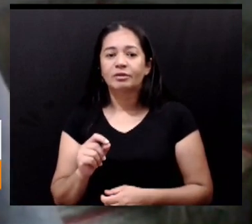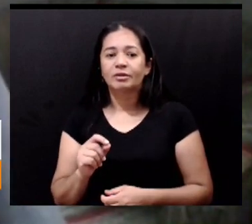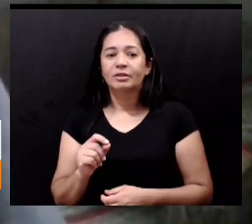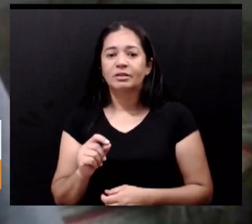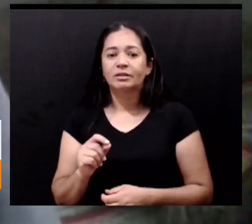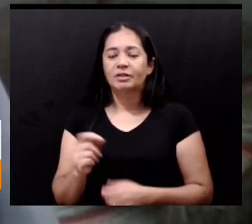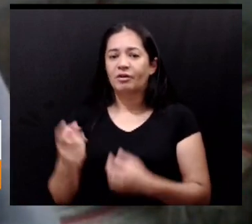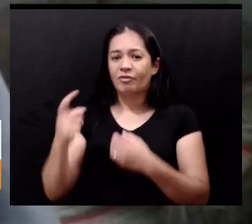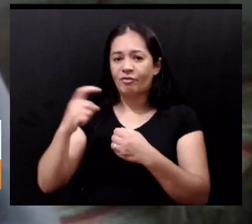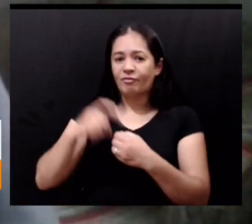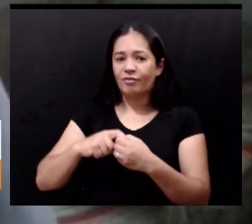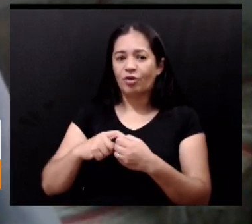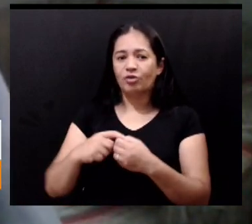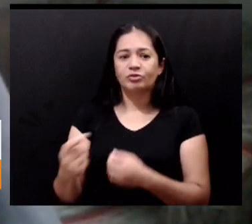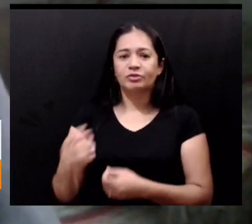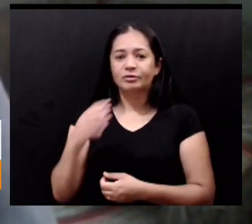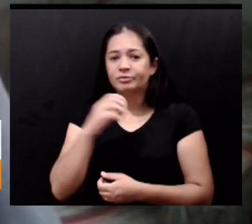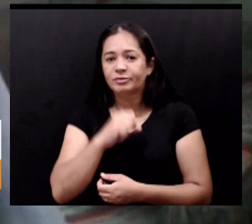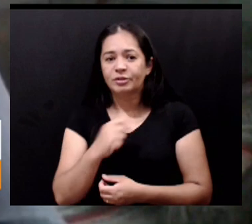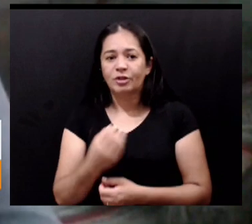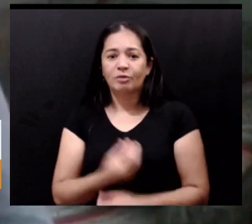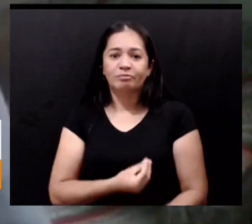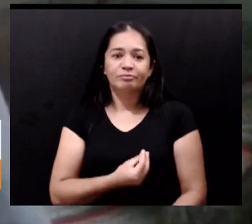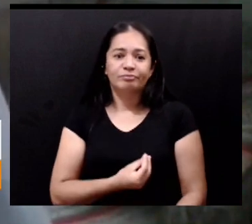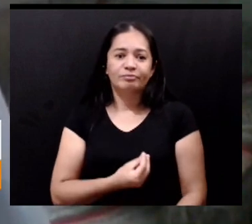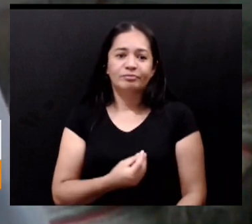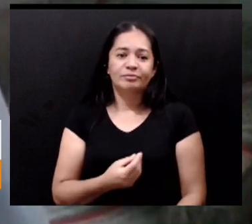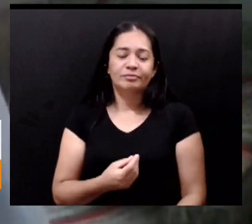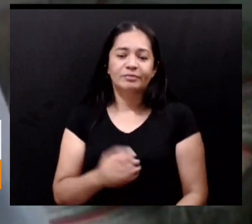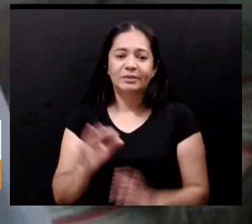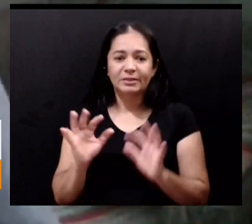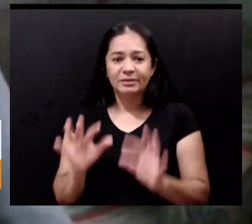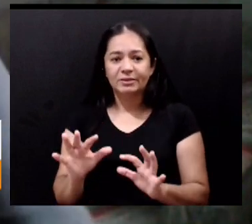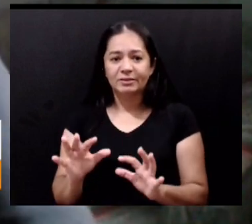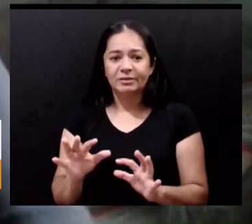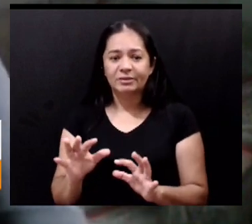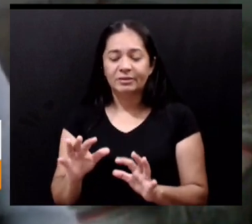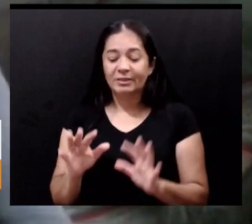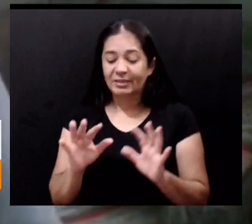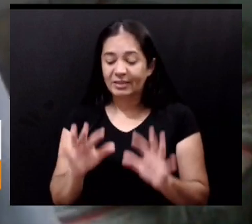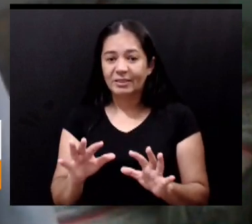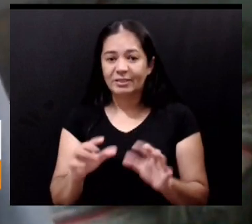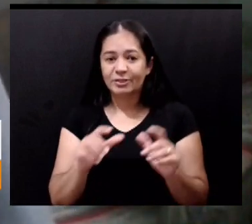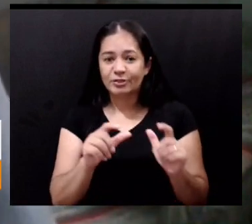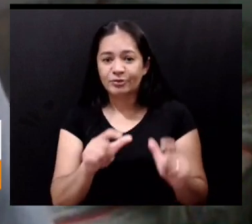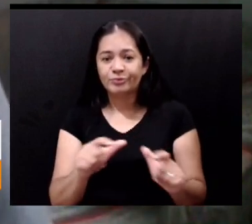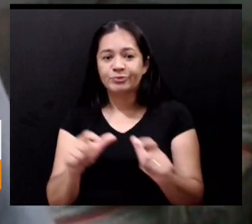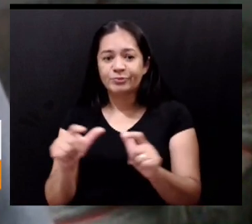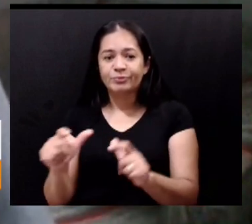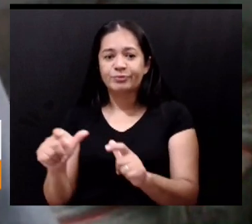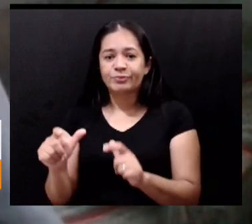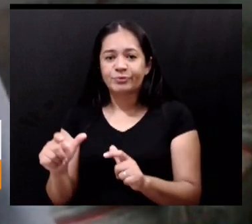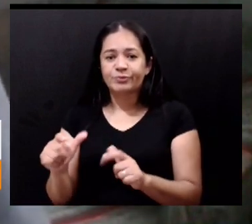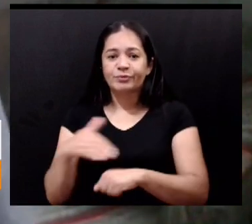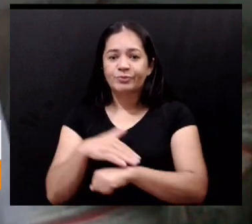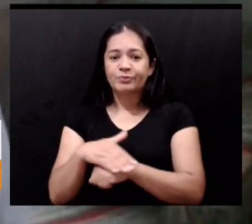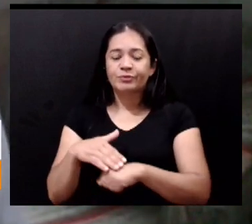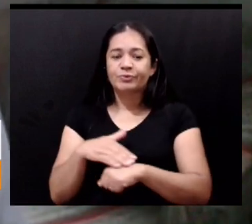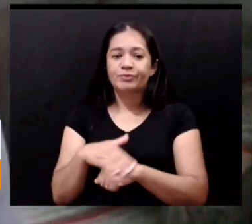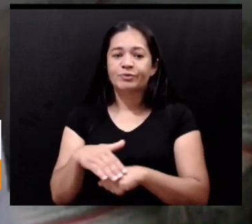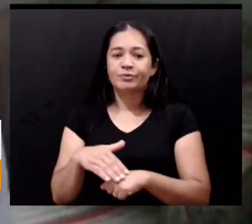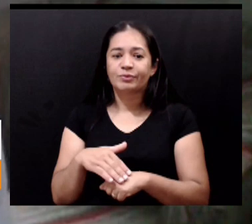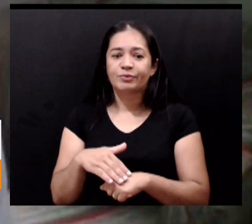logo para a vida. Então, assim, são esses espaços de conversas que